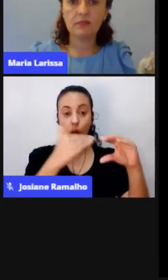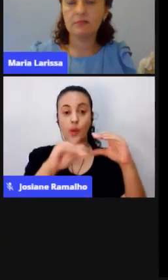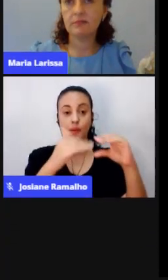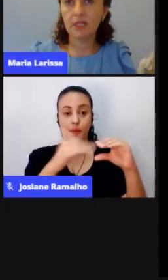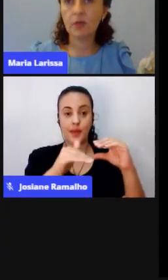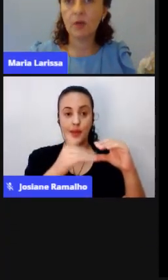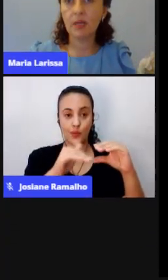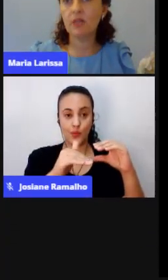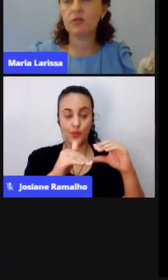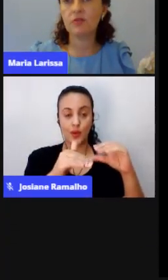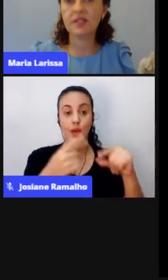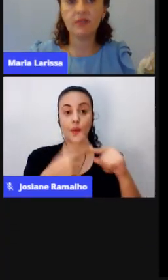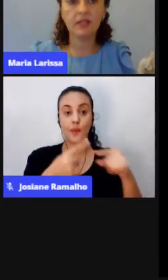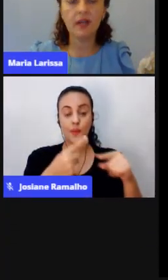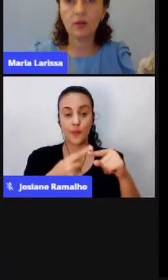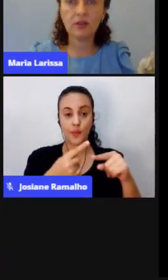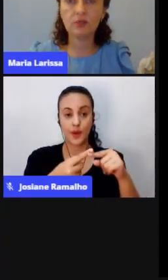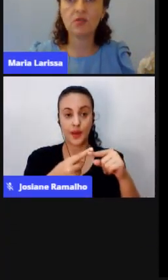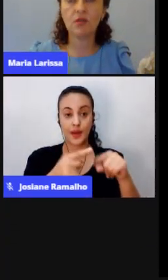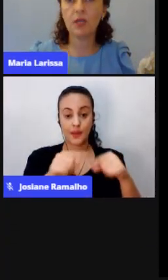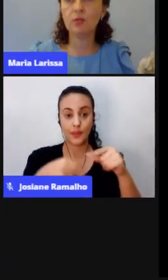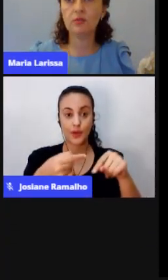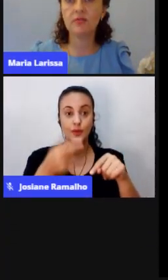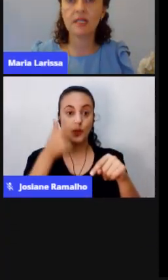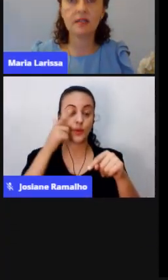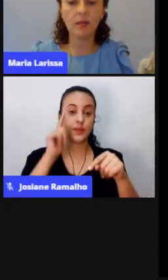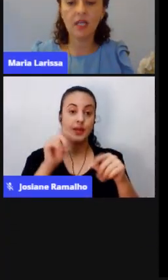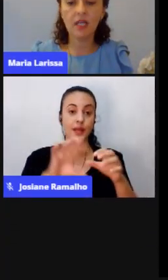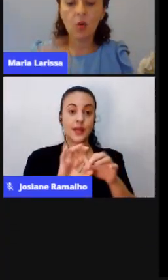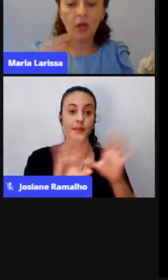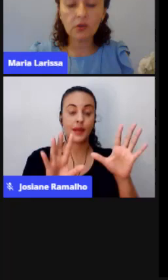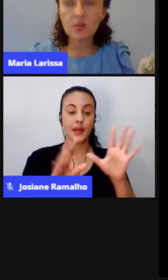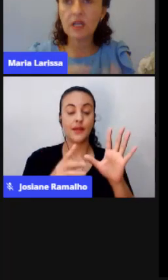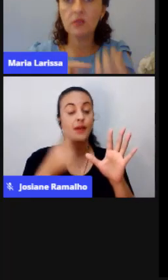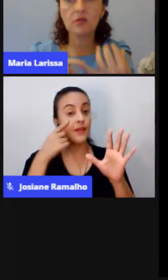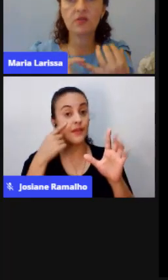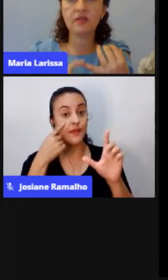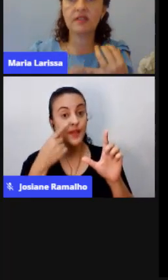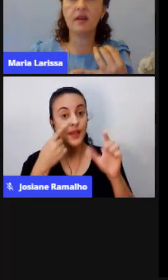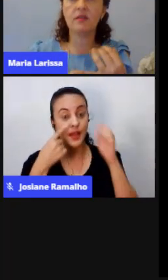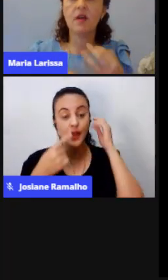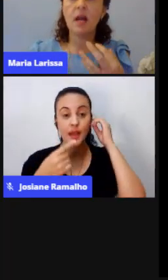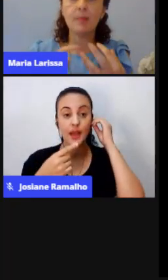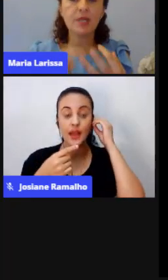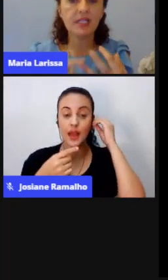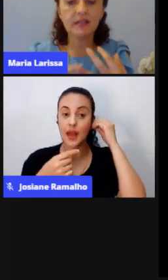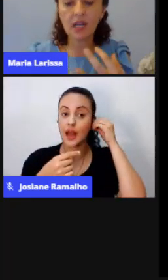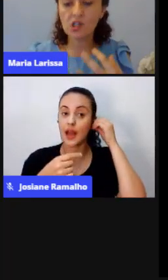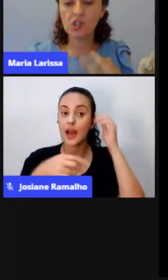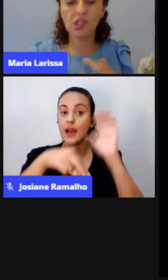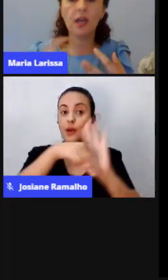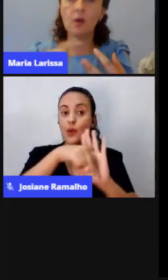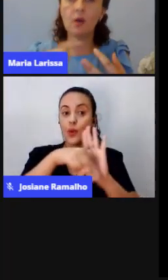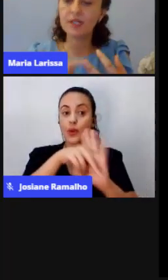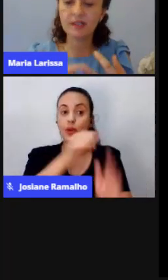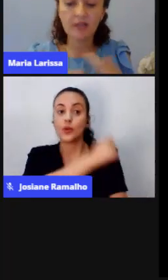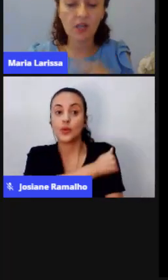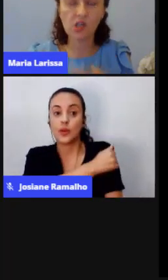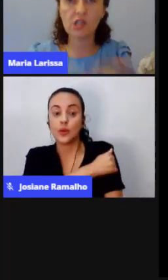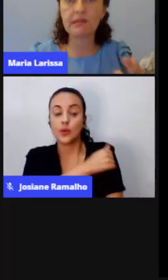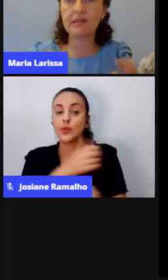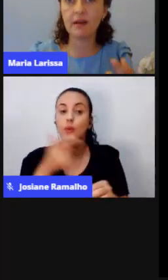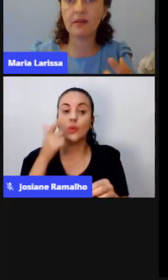liberar a nota manualmente. Você vai ter a nota do seu aluno. Você sabe quantos alunos fizeram, a porcentagem de erro,